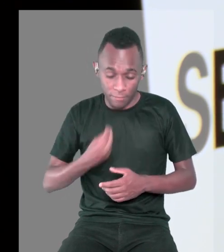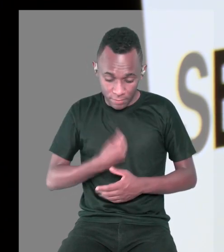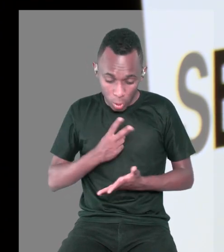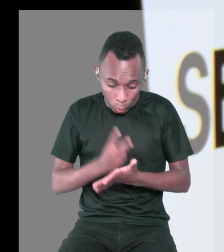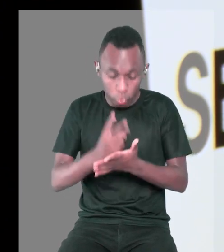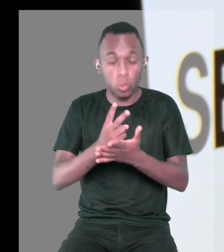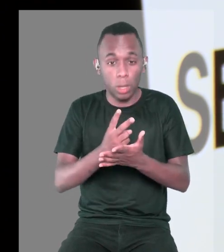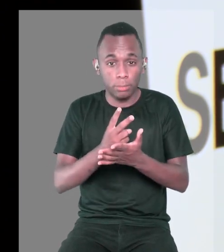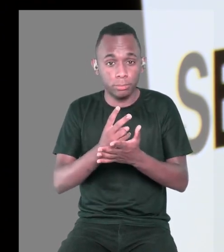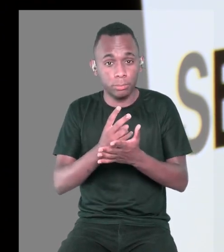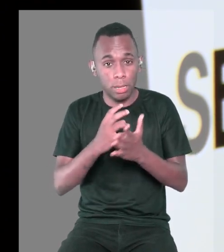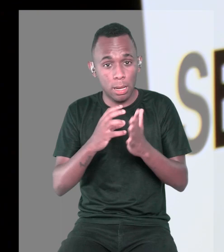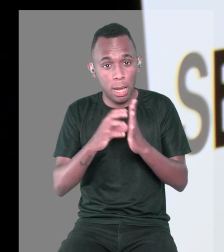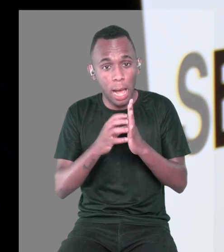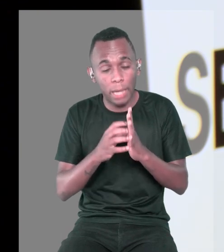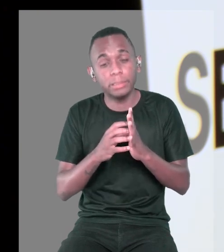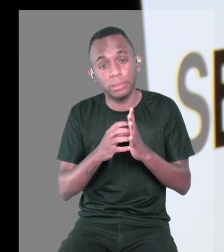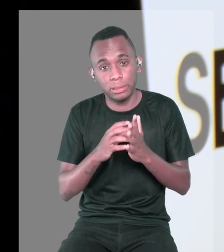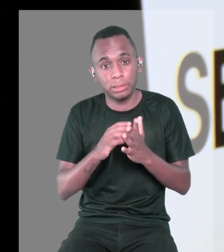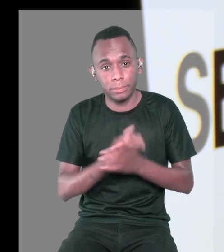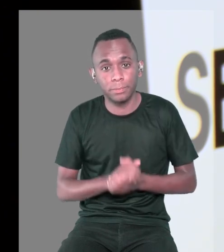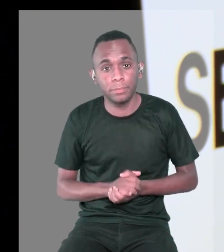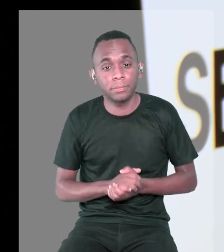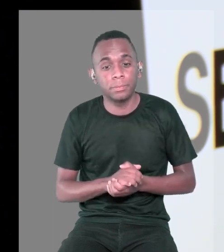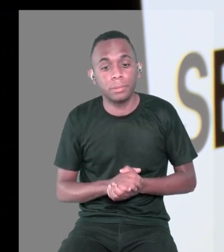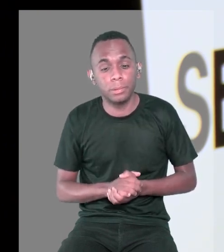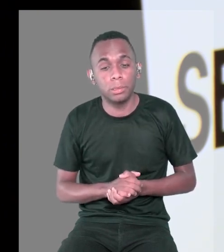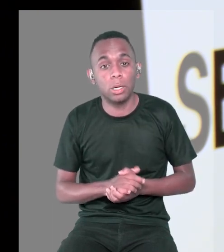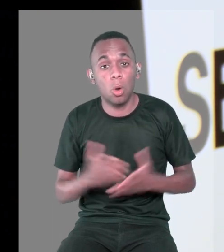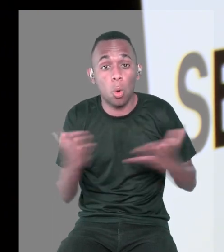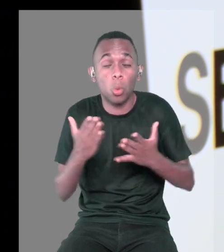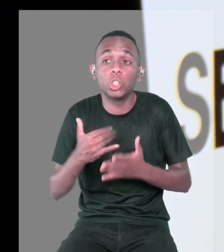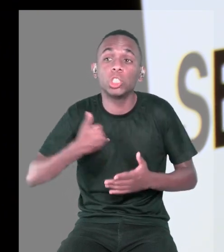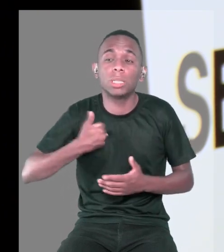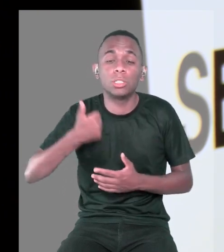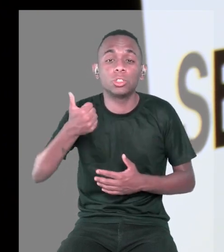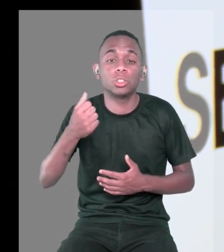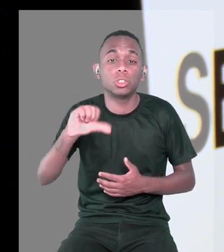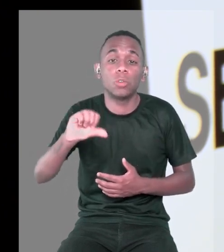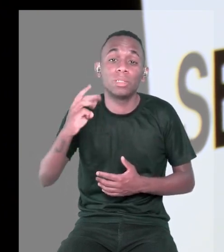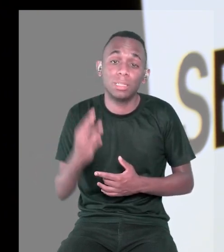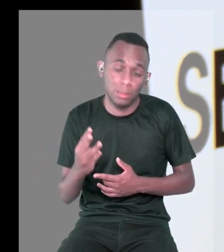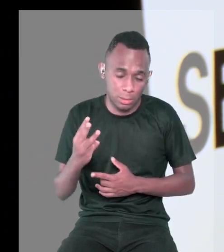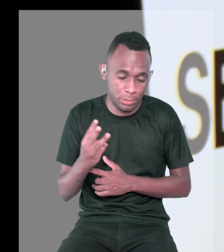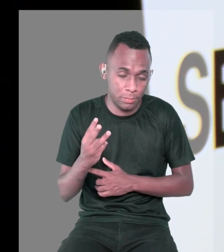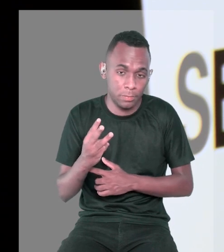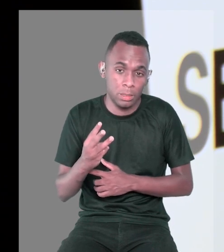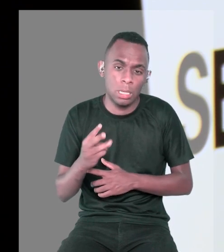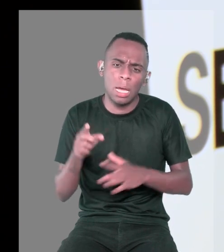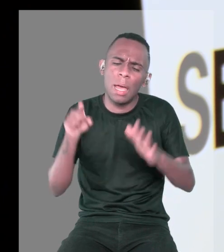AIDS e resistido até a invenção da triterapia, teria hoje 93